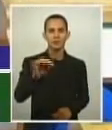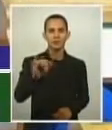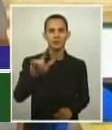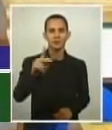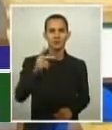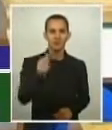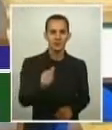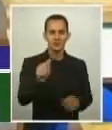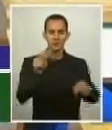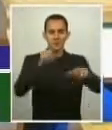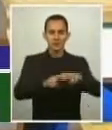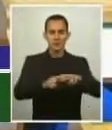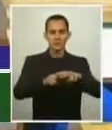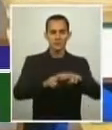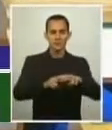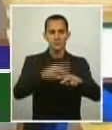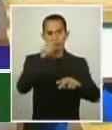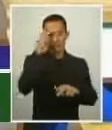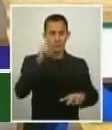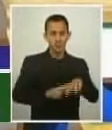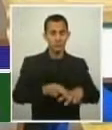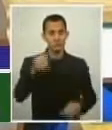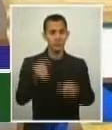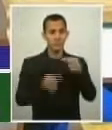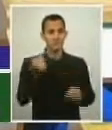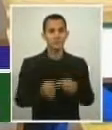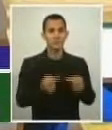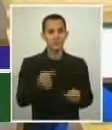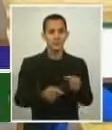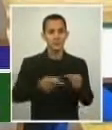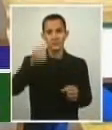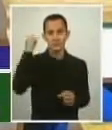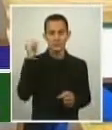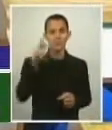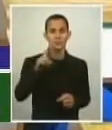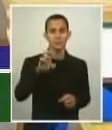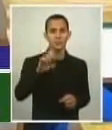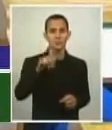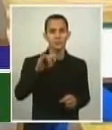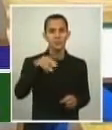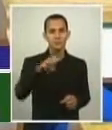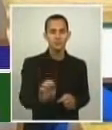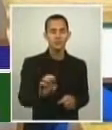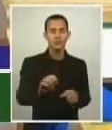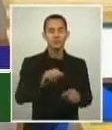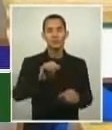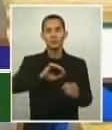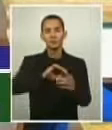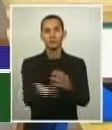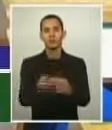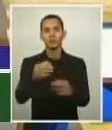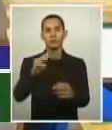a prisão os presos políticos no Antigo Regime derrubar a Bastilha